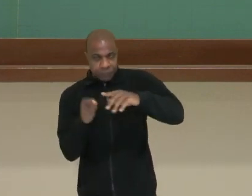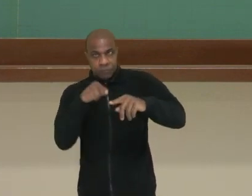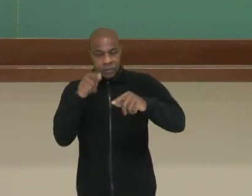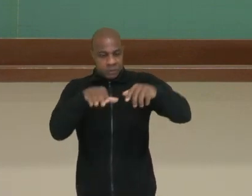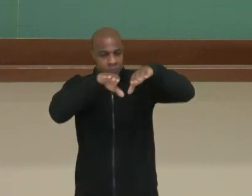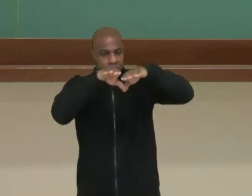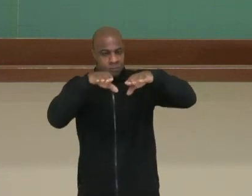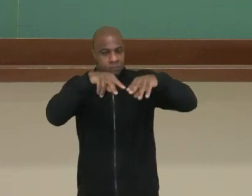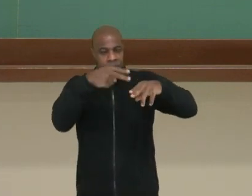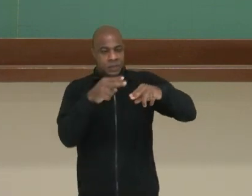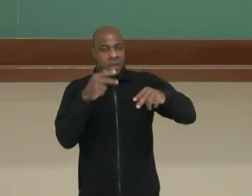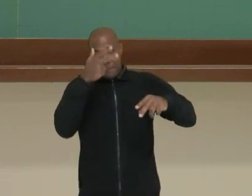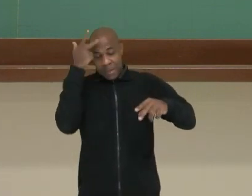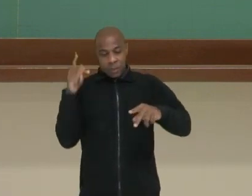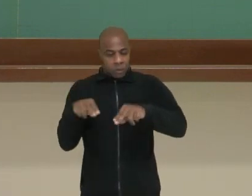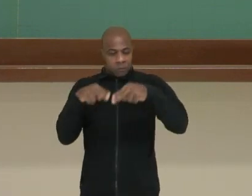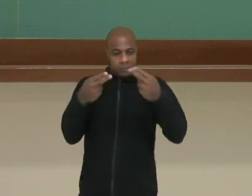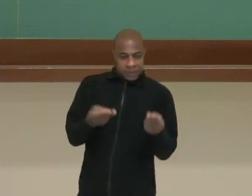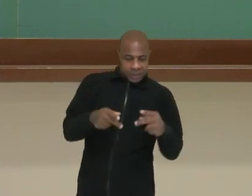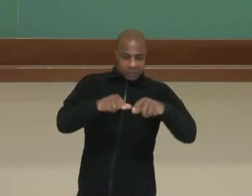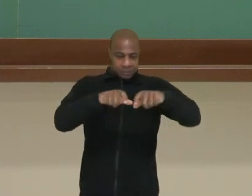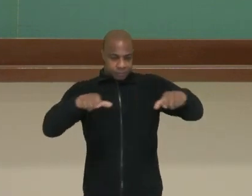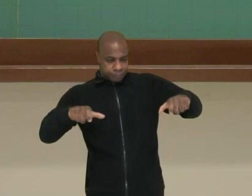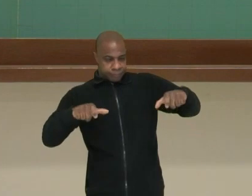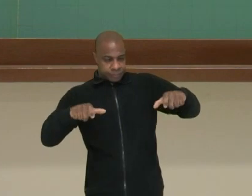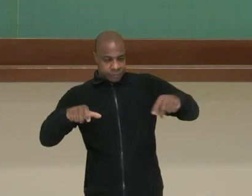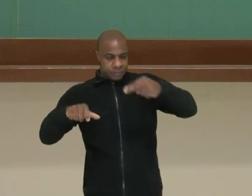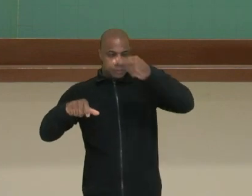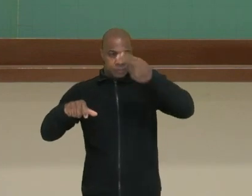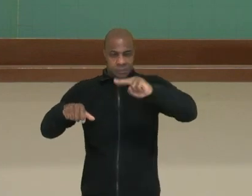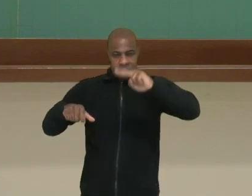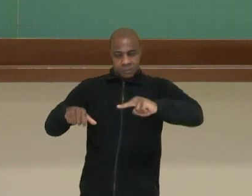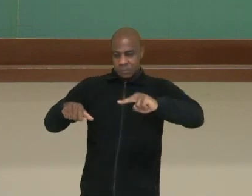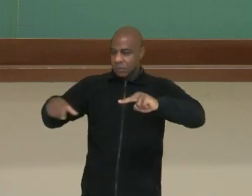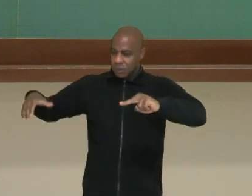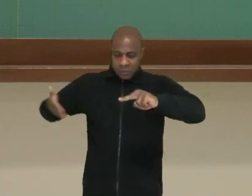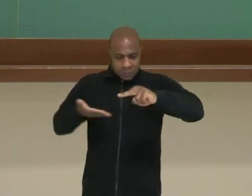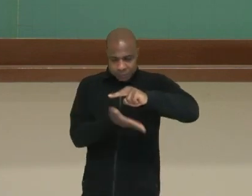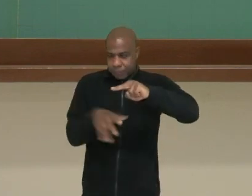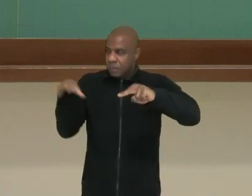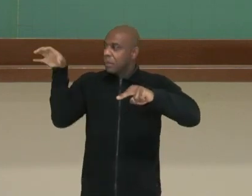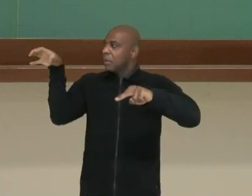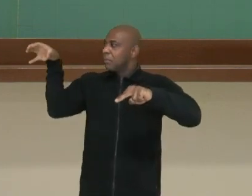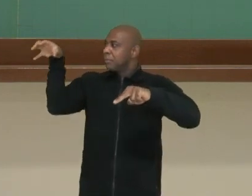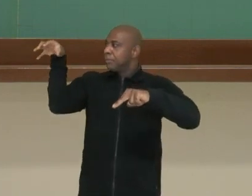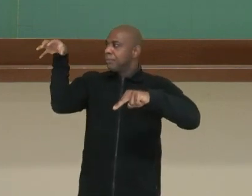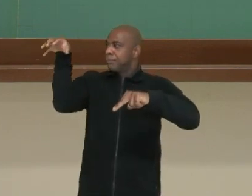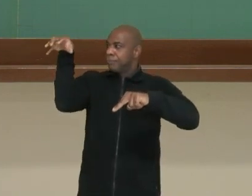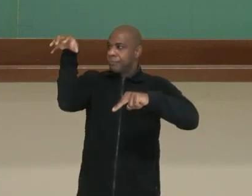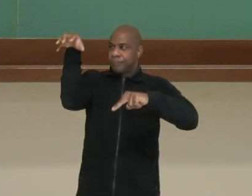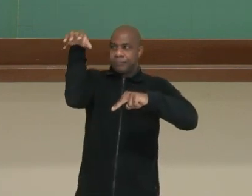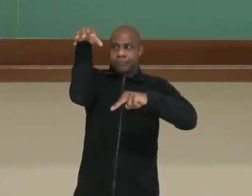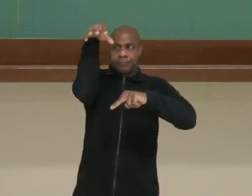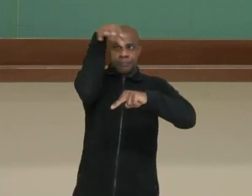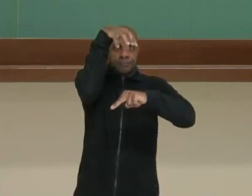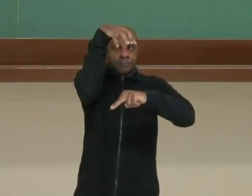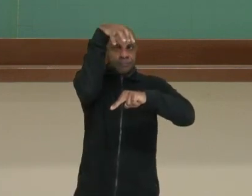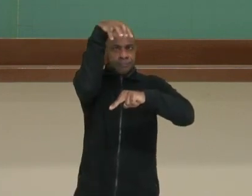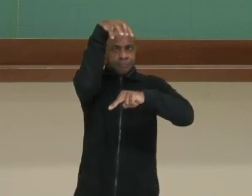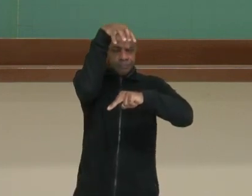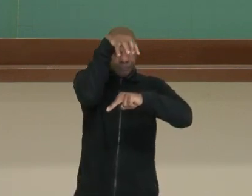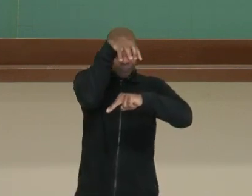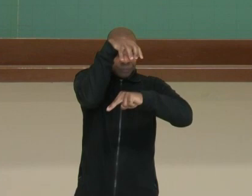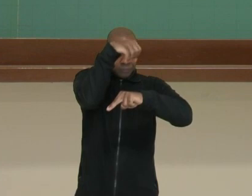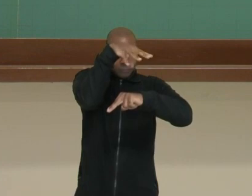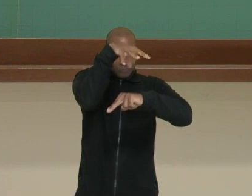mão, essa onda vai vir e ela consegue atravessar toda a parte de fluido do meu corpo, da minha mão. Vai